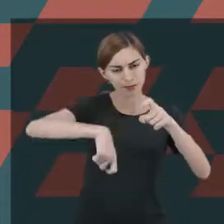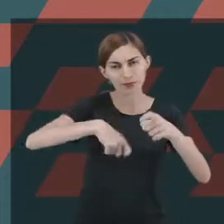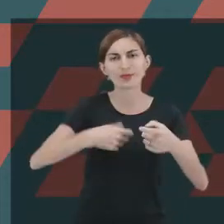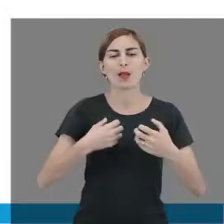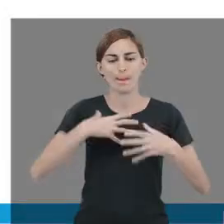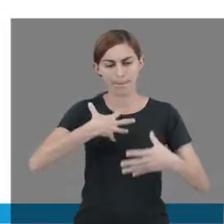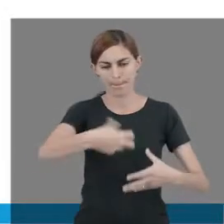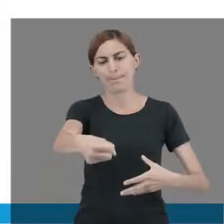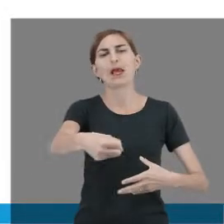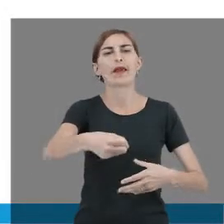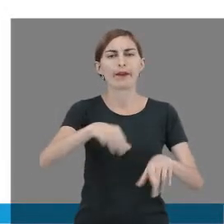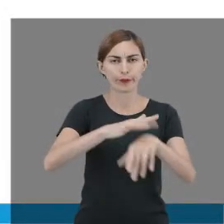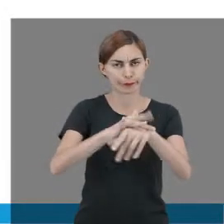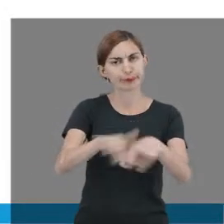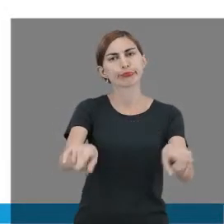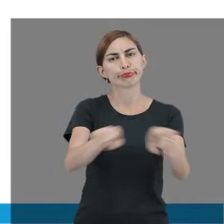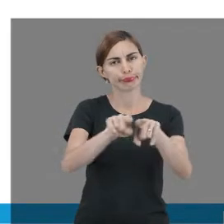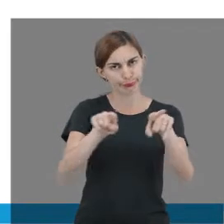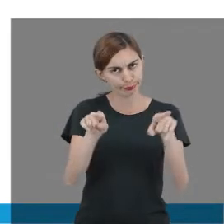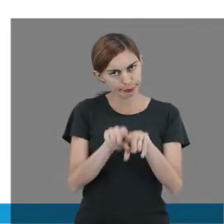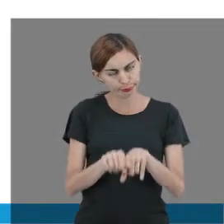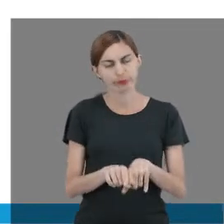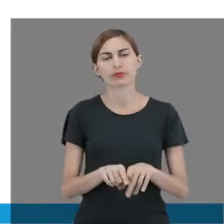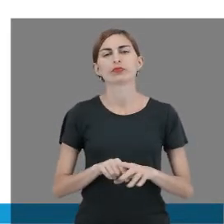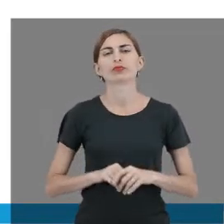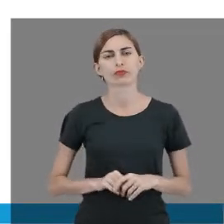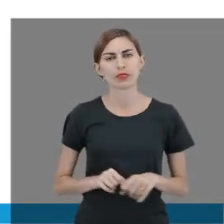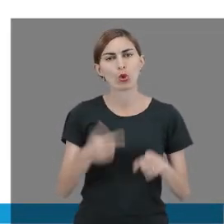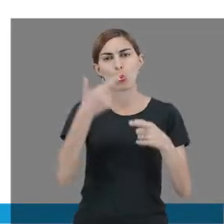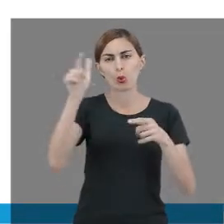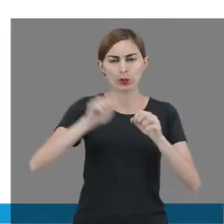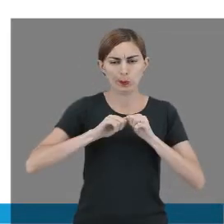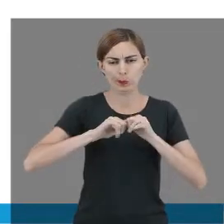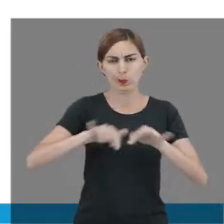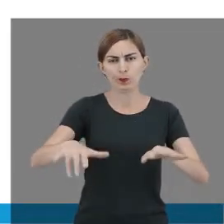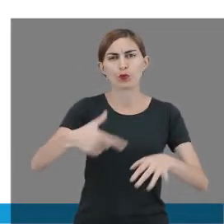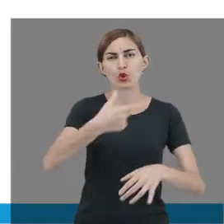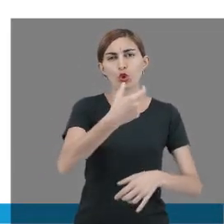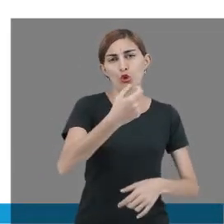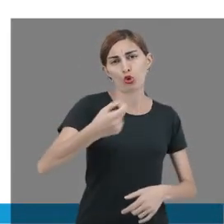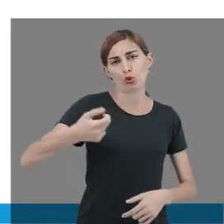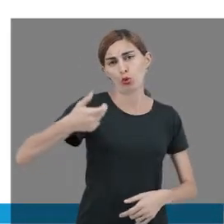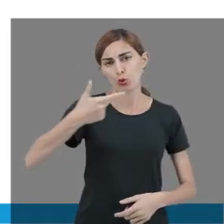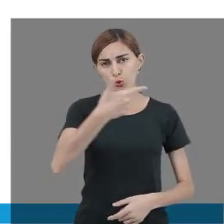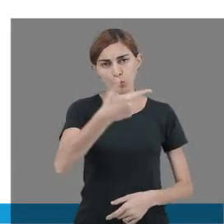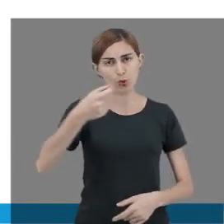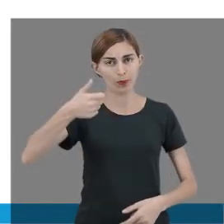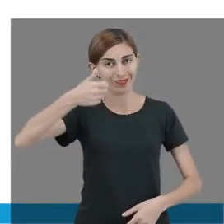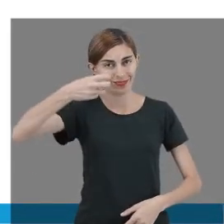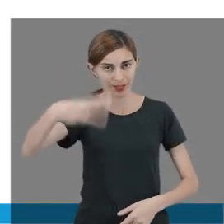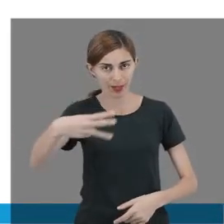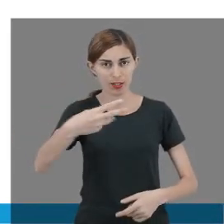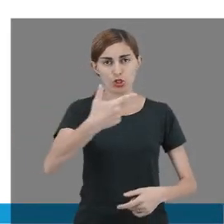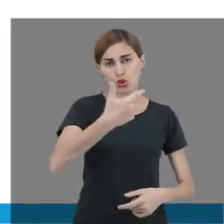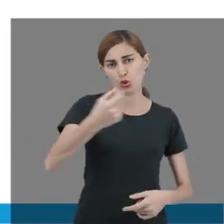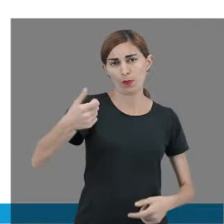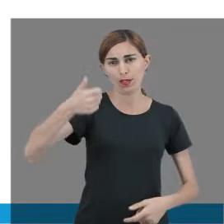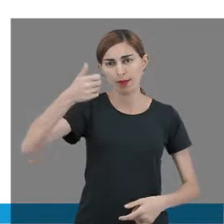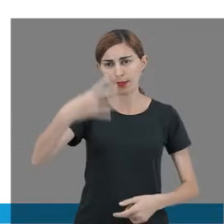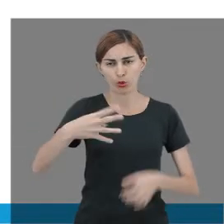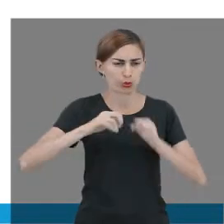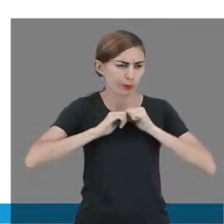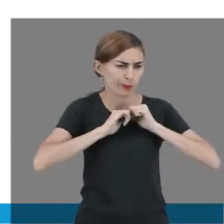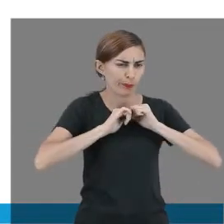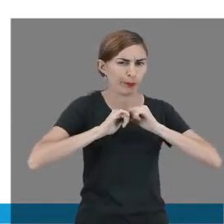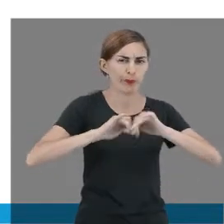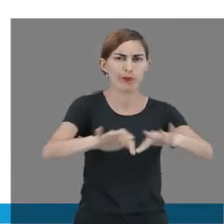além do mosquito. E aí teve outra grande epidemia, foi entre 2013 e 2014, mais ou menos do mesmo jeito, uma